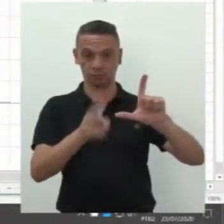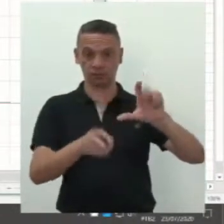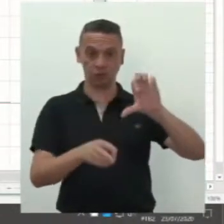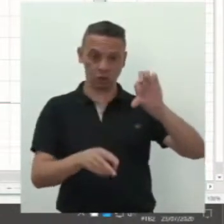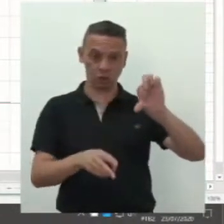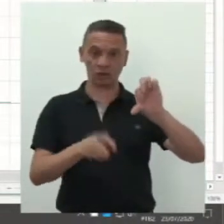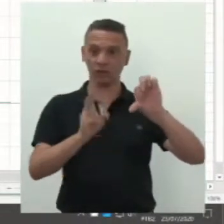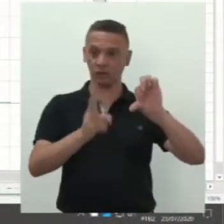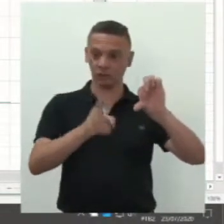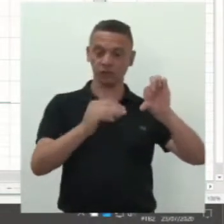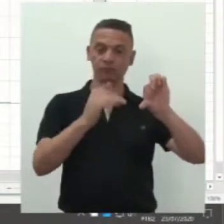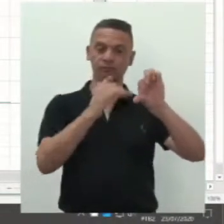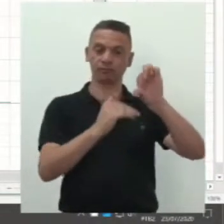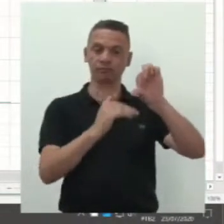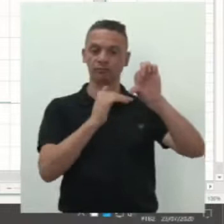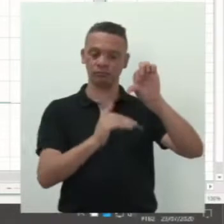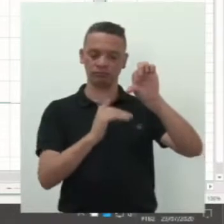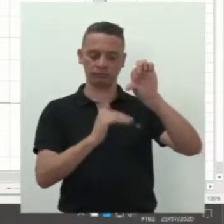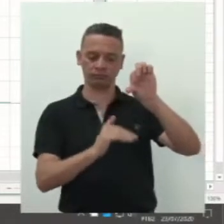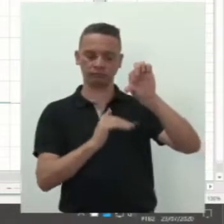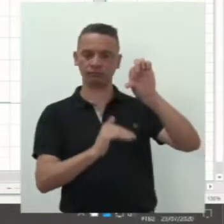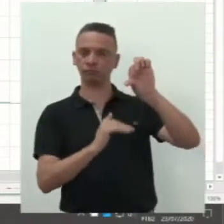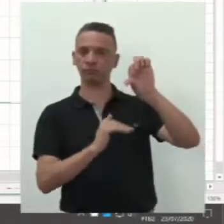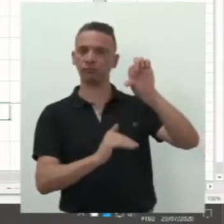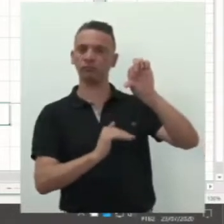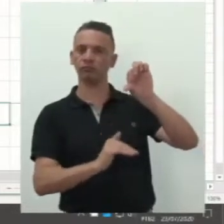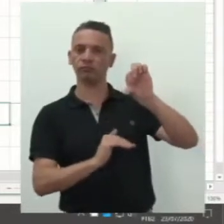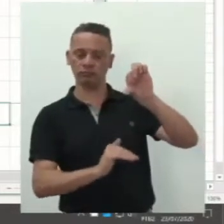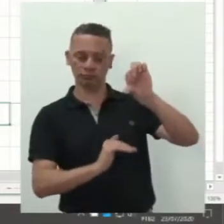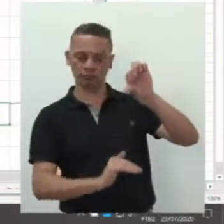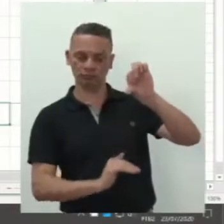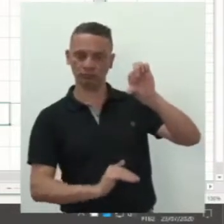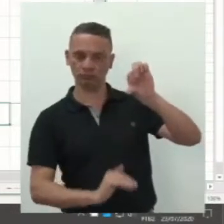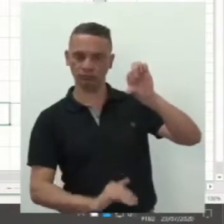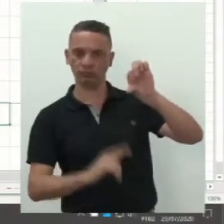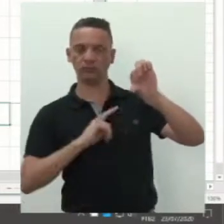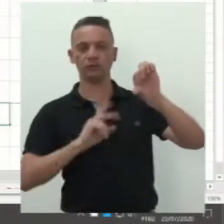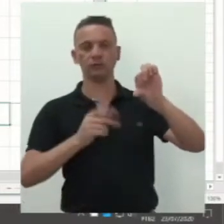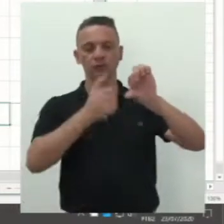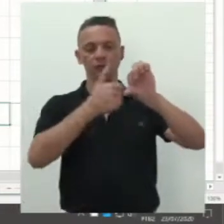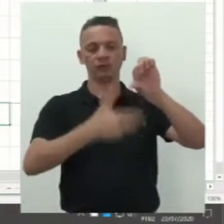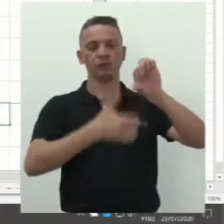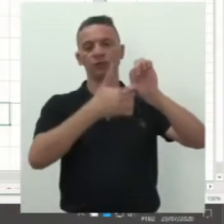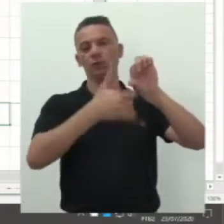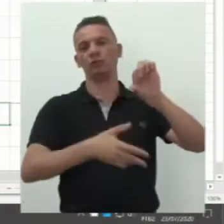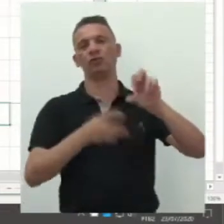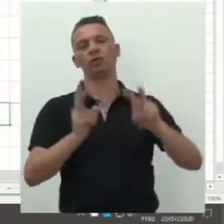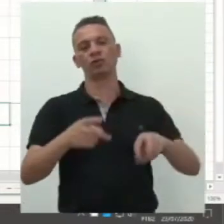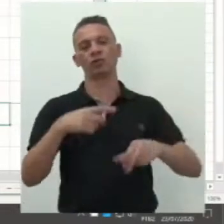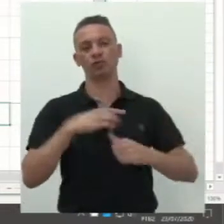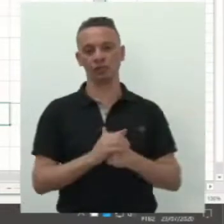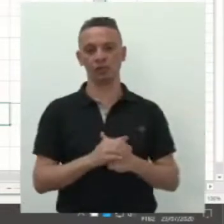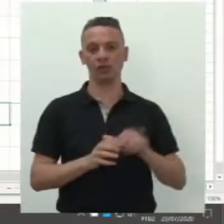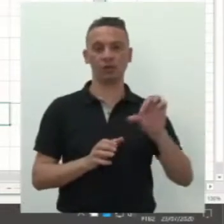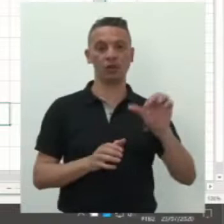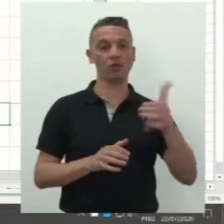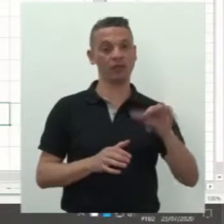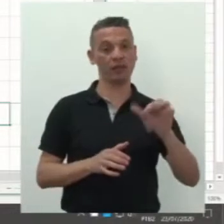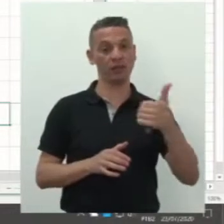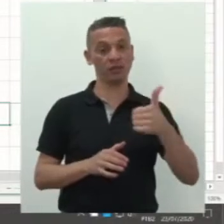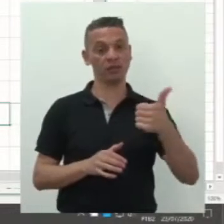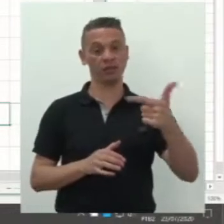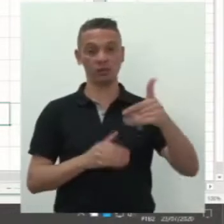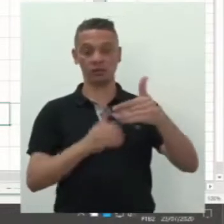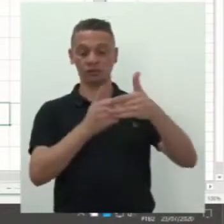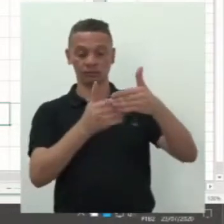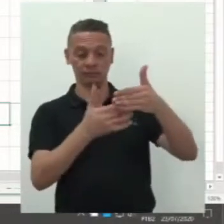fixo, e daí ele está passando, os demais estão correndo. Exatamente, ó, aqui está normal, ó, 9, 10, 11, 12.